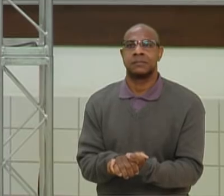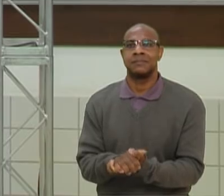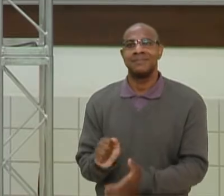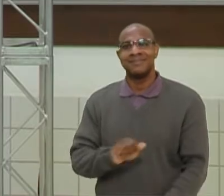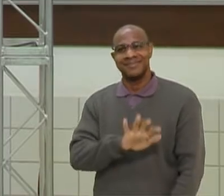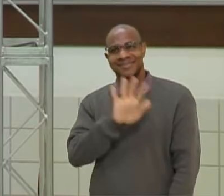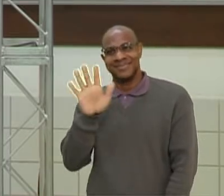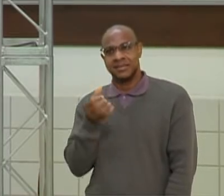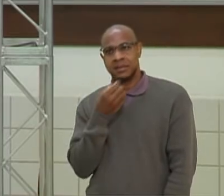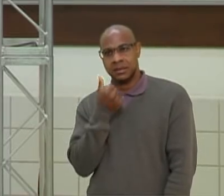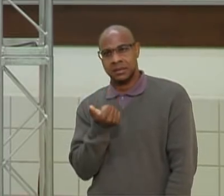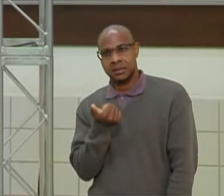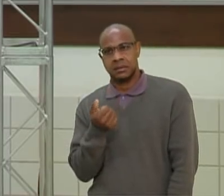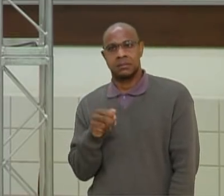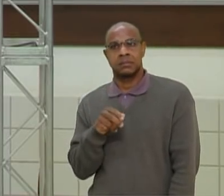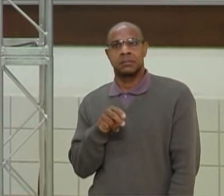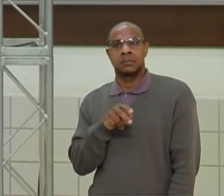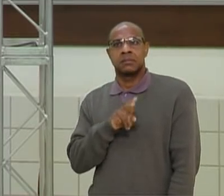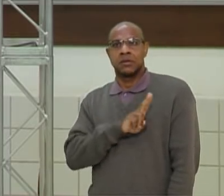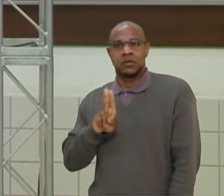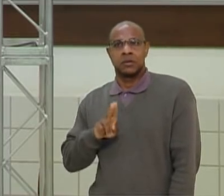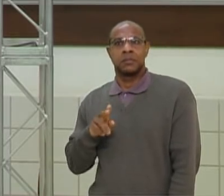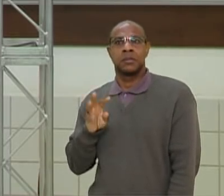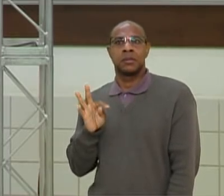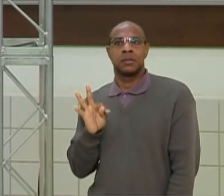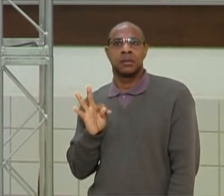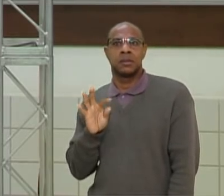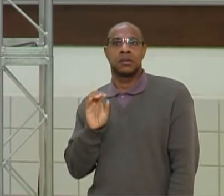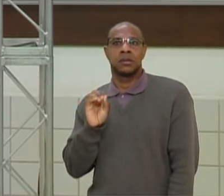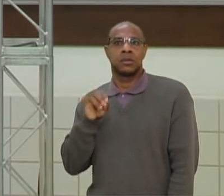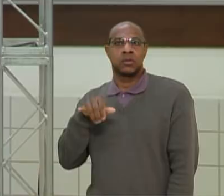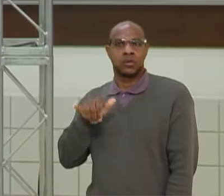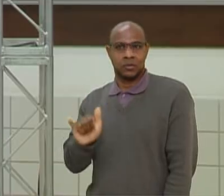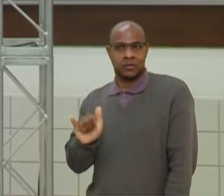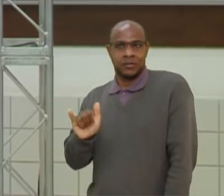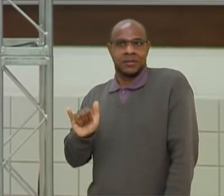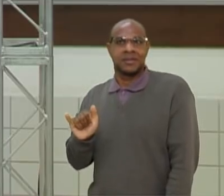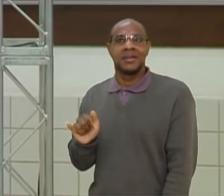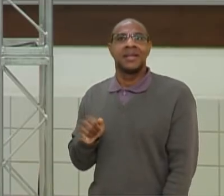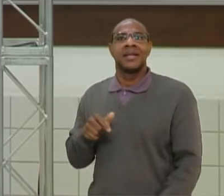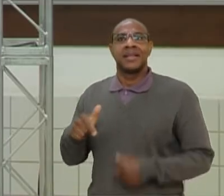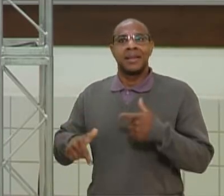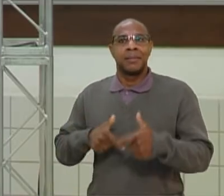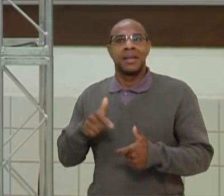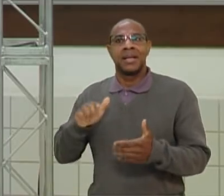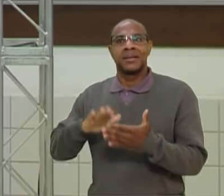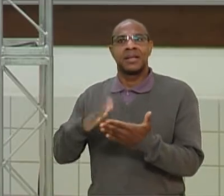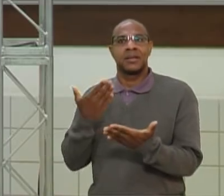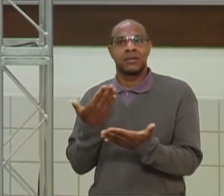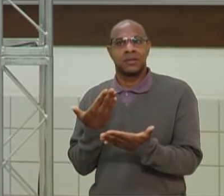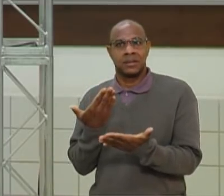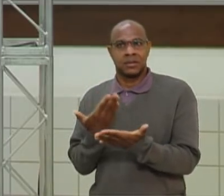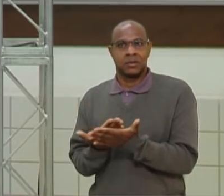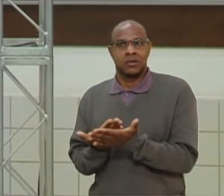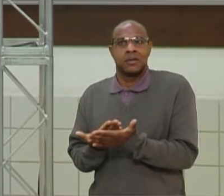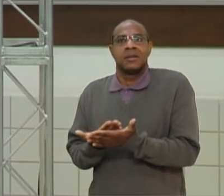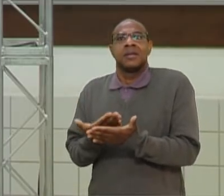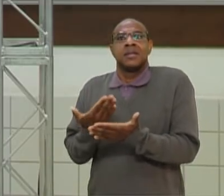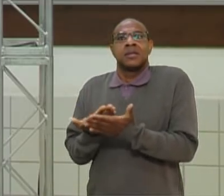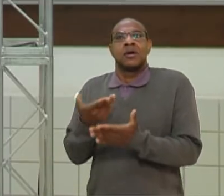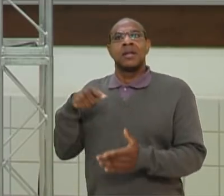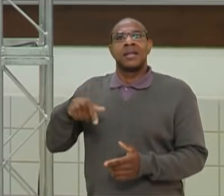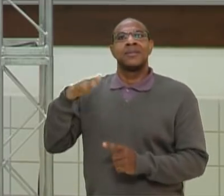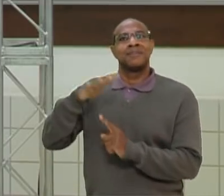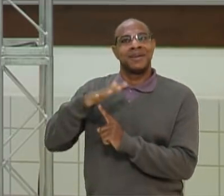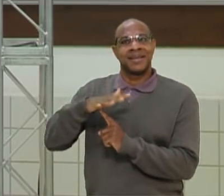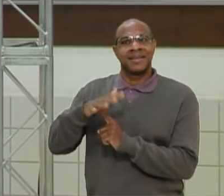Olá galera, tudo bom? Meu nome é professor Tony, eu trabalho no Colégio Estadual do Paraná. Um abraço para os alunos lá do colégio e